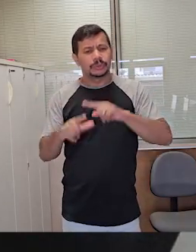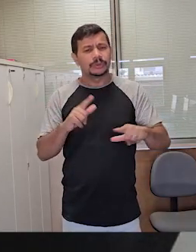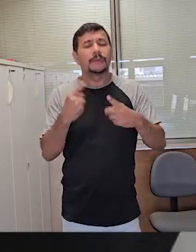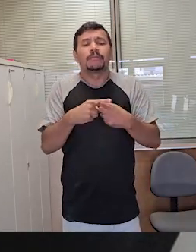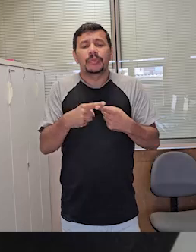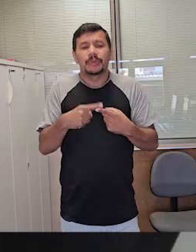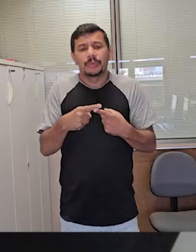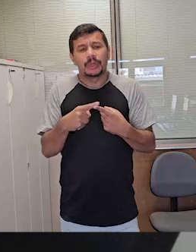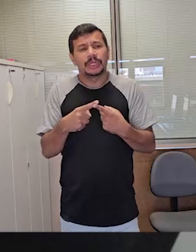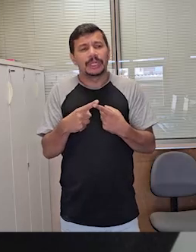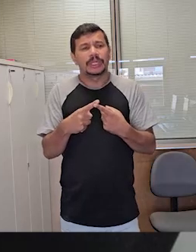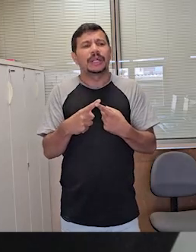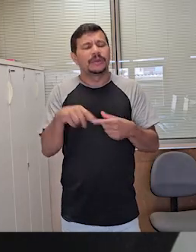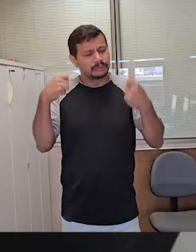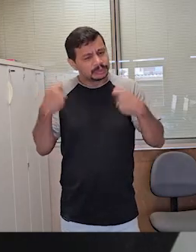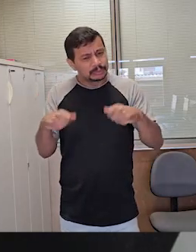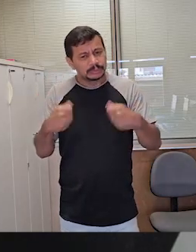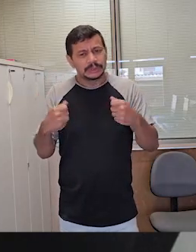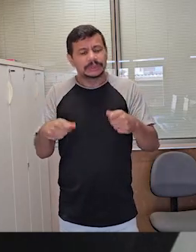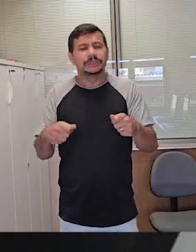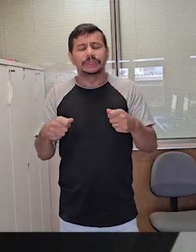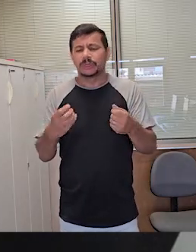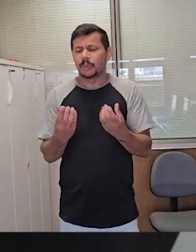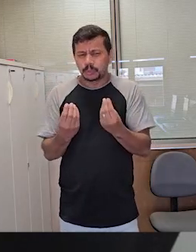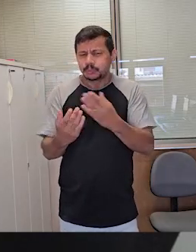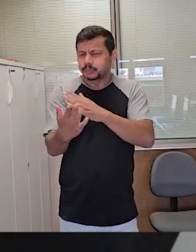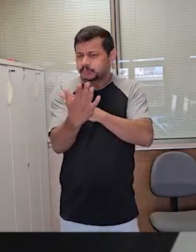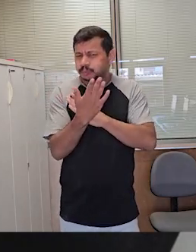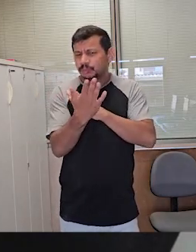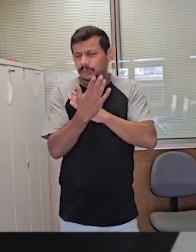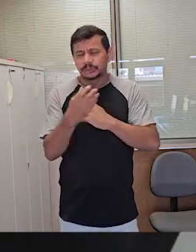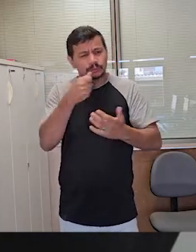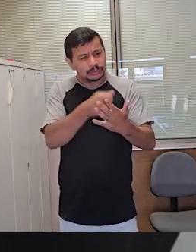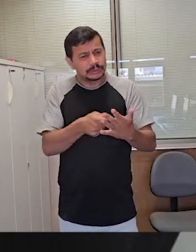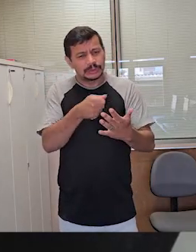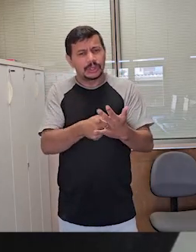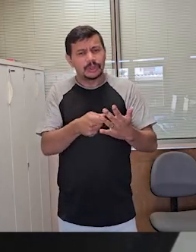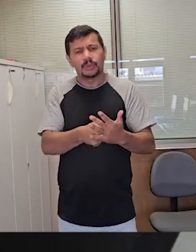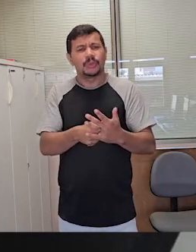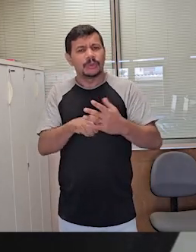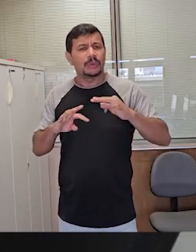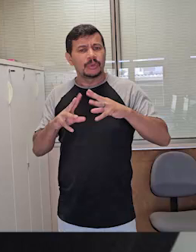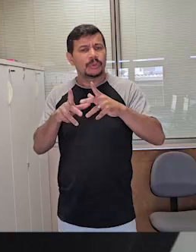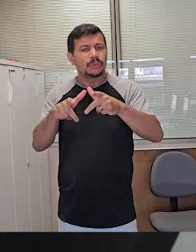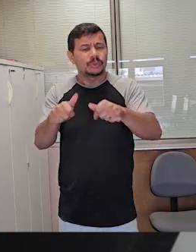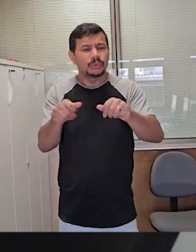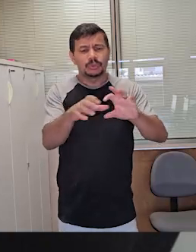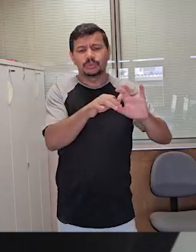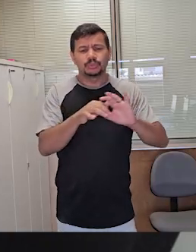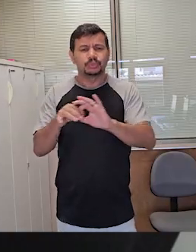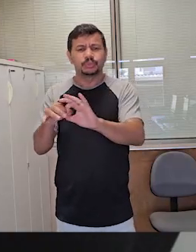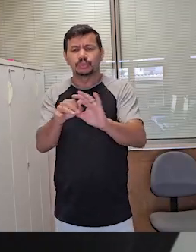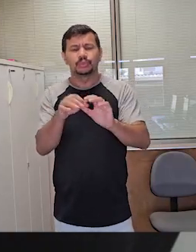porque ainda é uma área que necessita de muito apoio, né? Que necessita de muita luta por parte de todos os movimentos